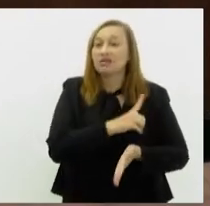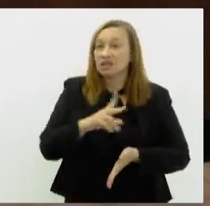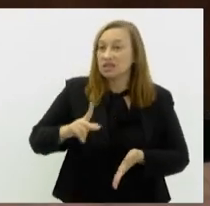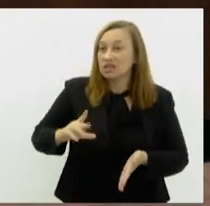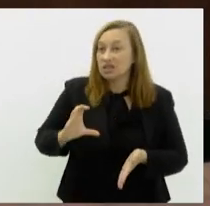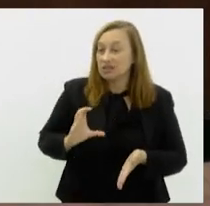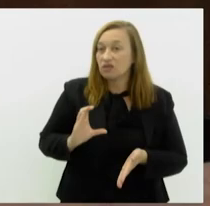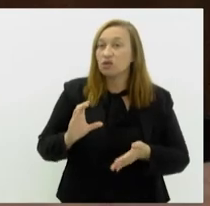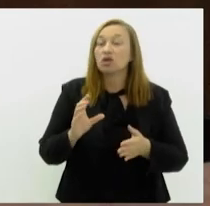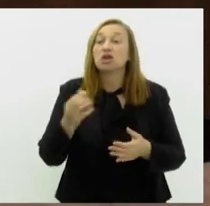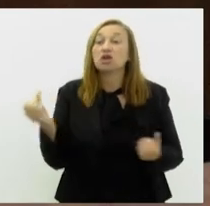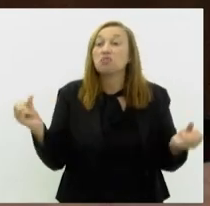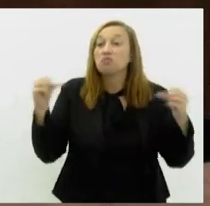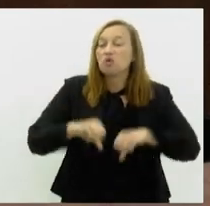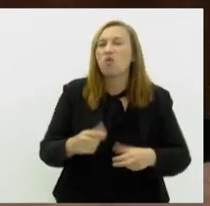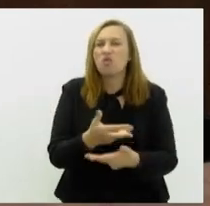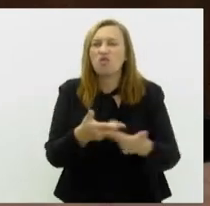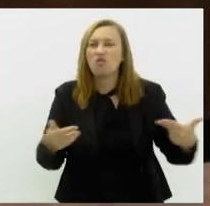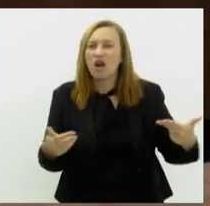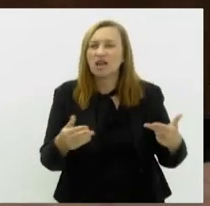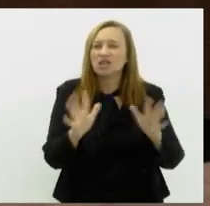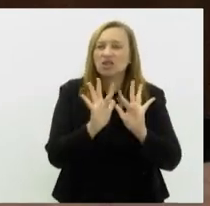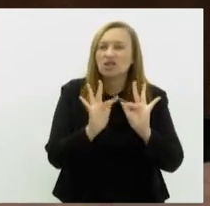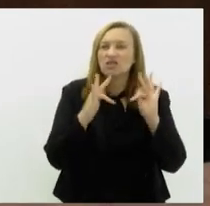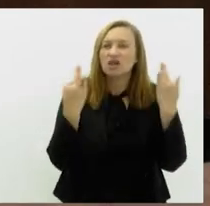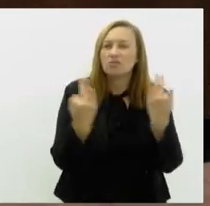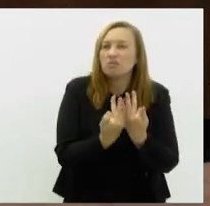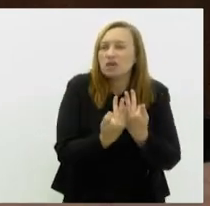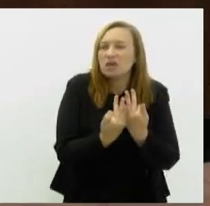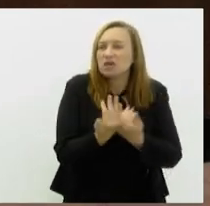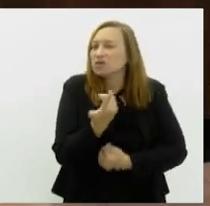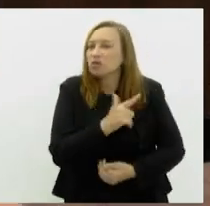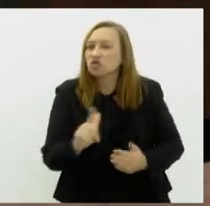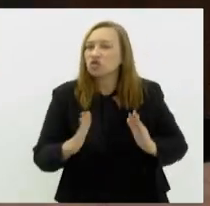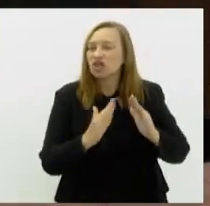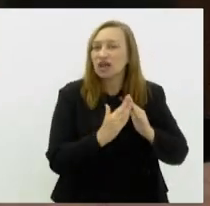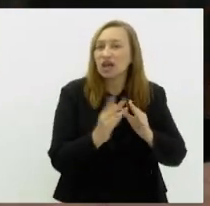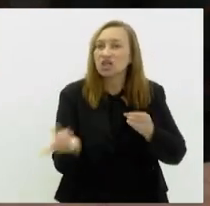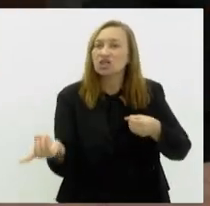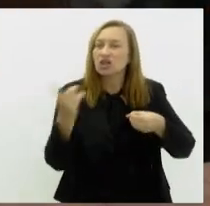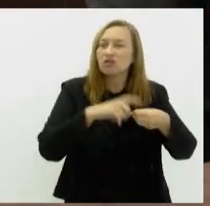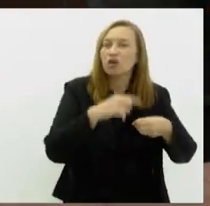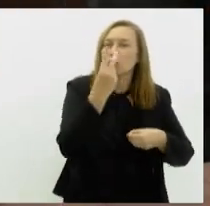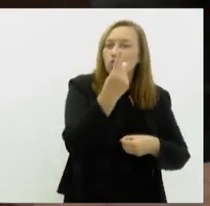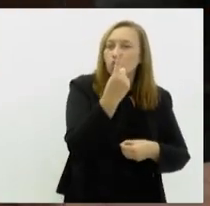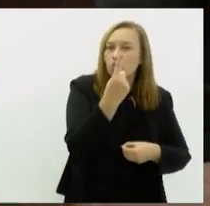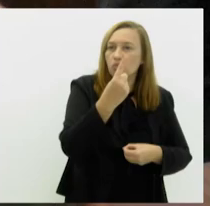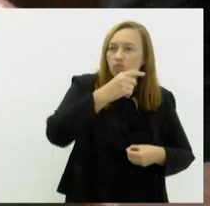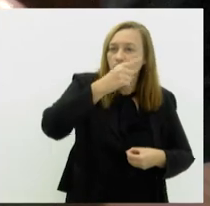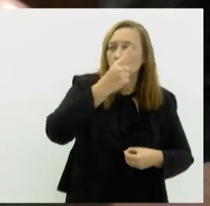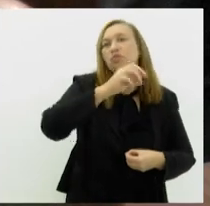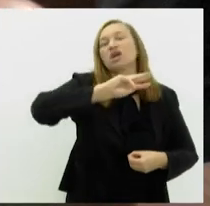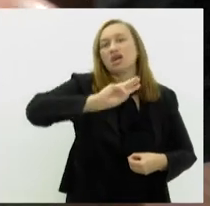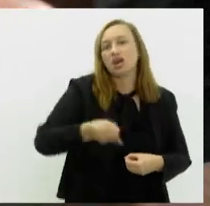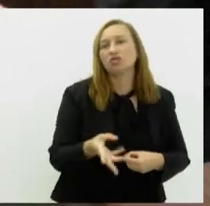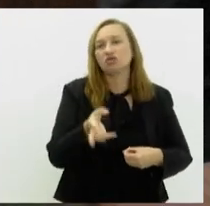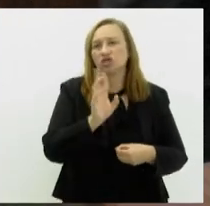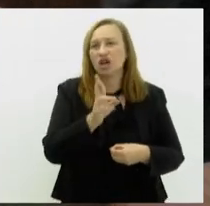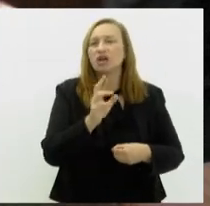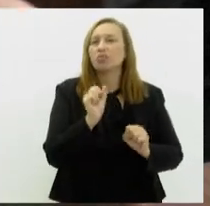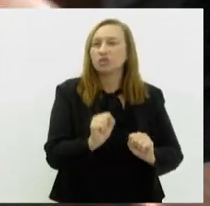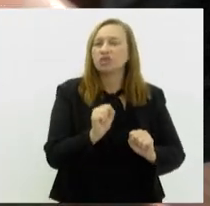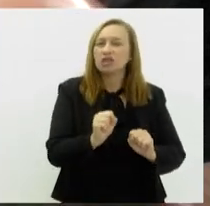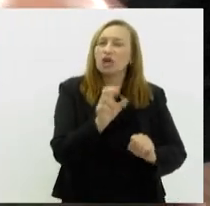com várias famílias desabrigadas na época, quase 4 mil famílias, ainda devolveu R$ 1 milhão que poderiam ser usados para compra de